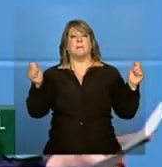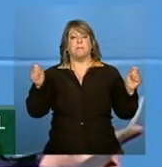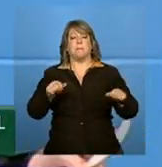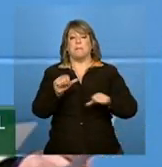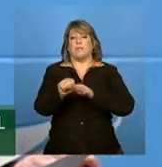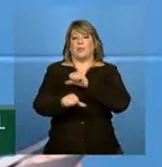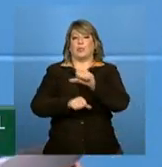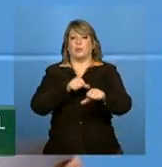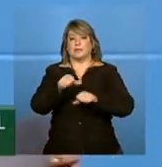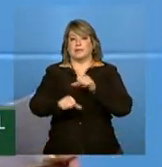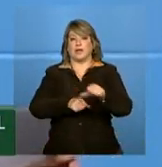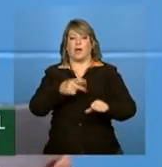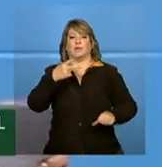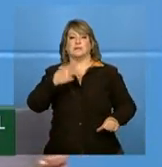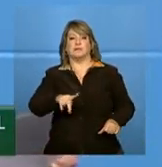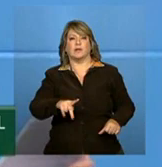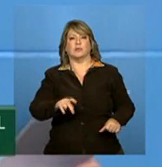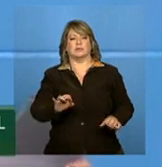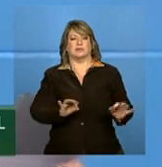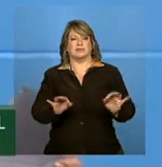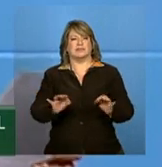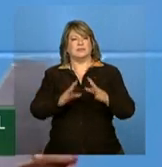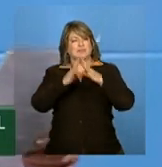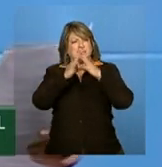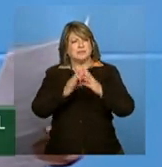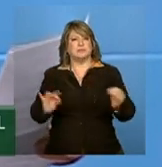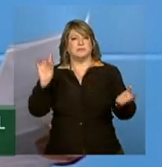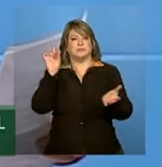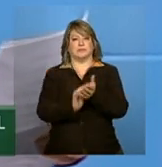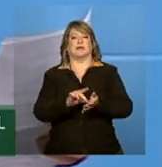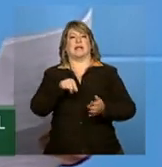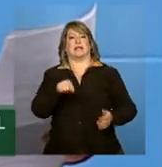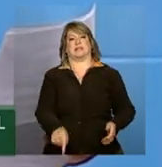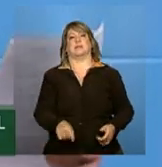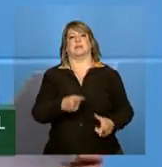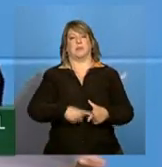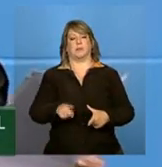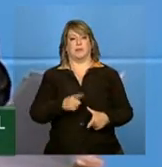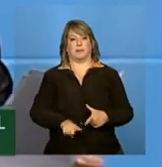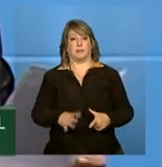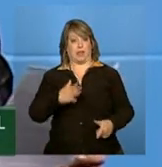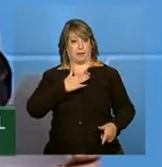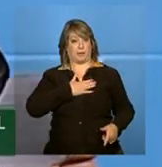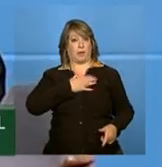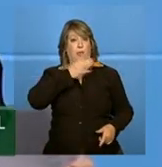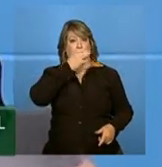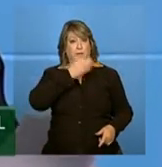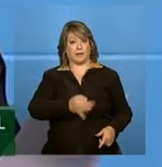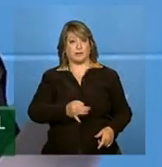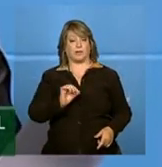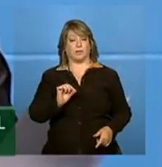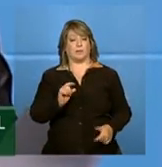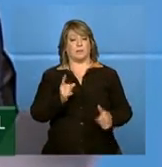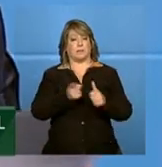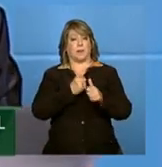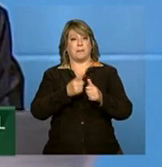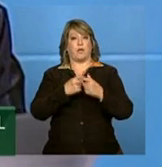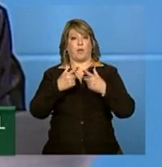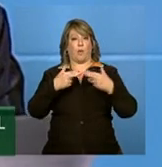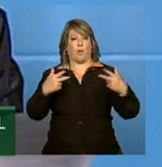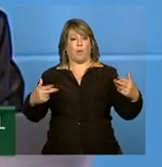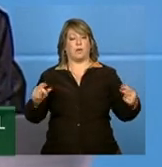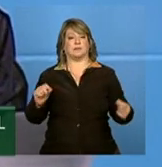seus determinantes e de atacar a raiz do problema. Na minha opinião, o primeiro elemento que define uma